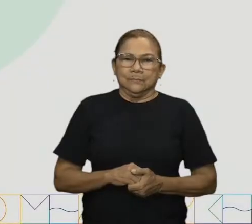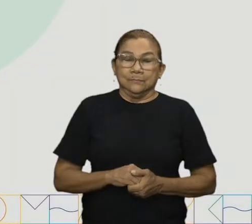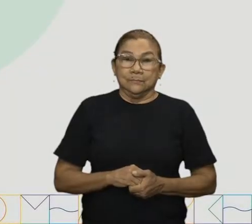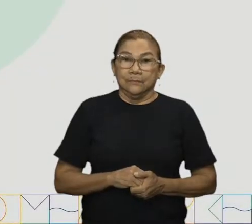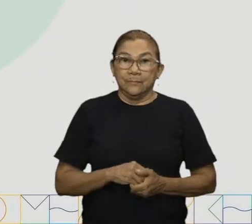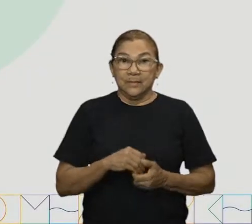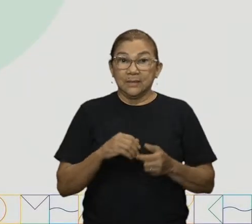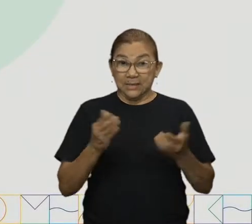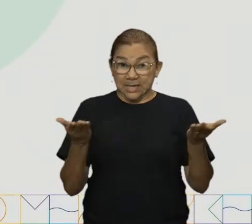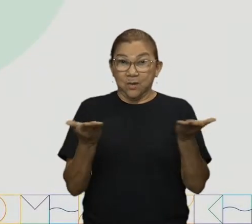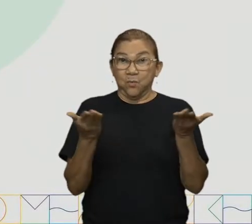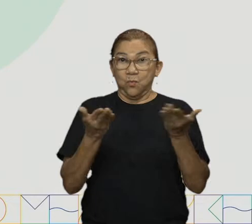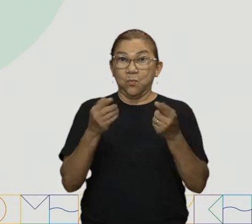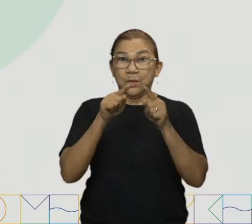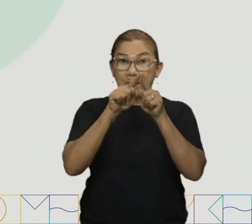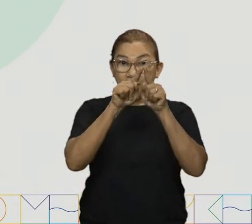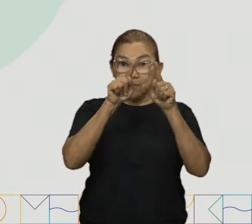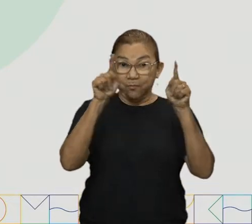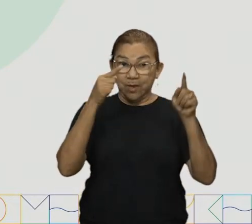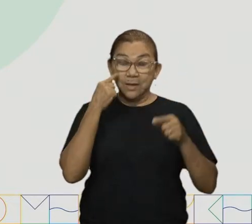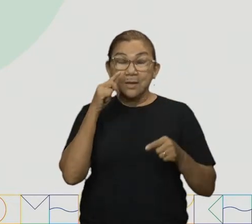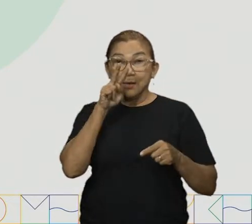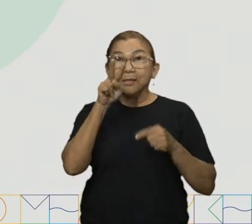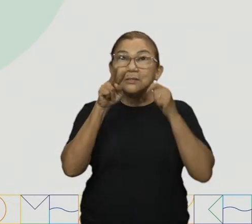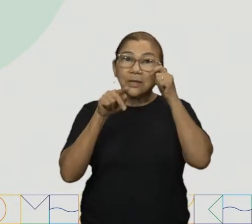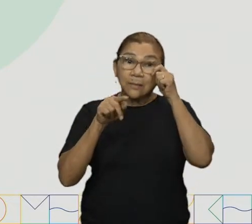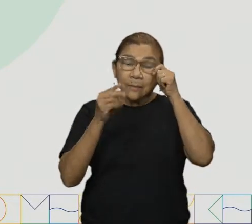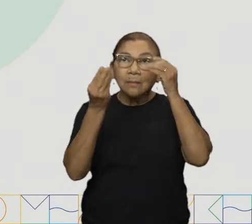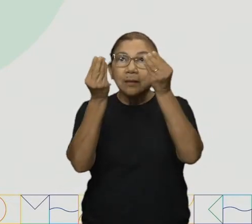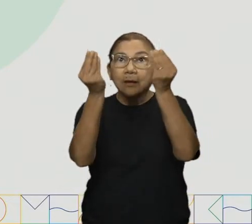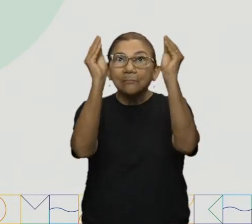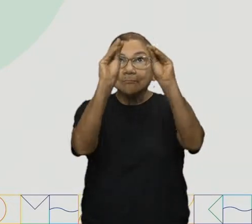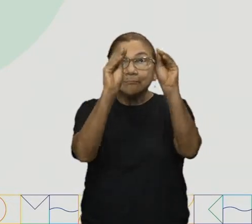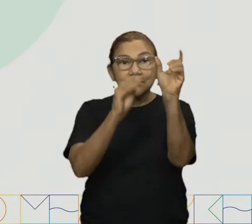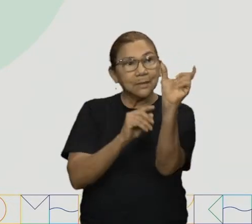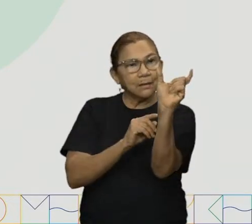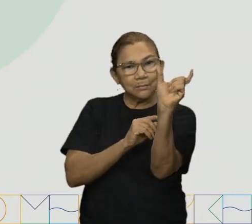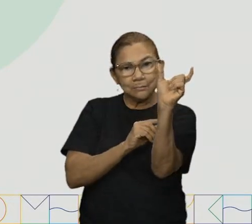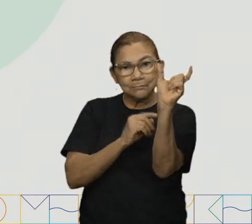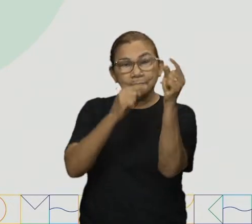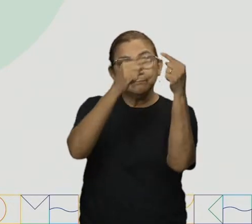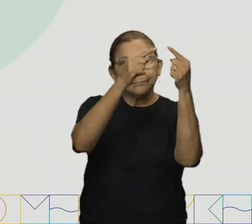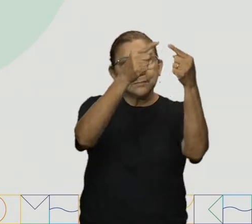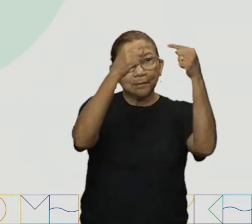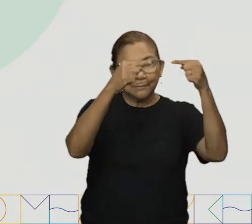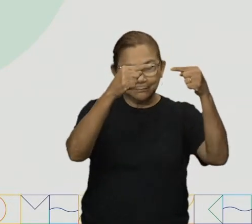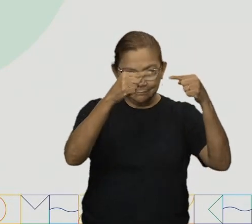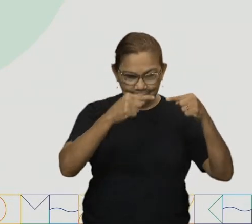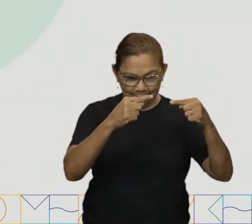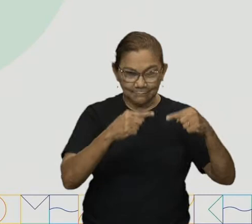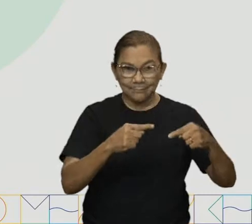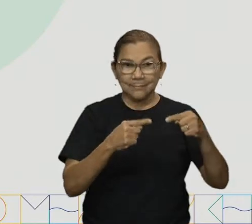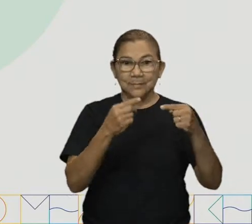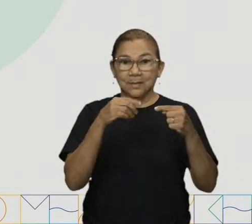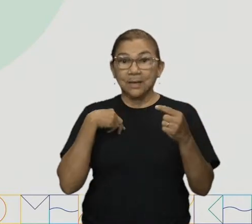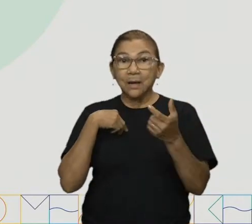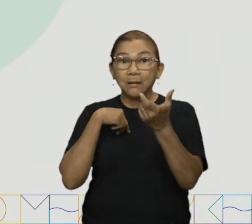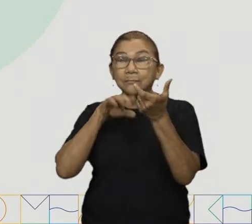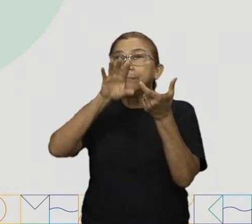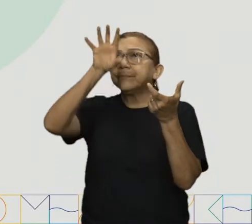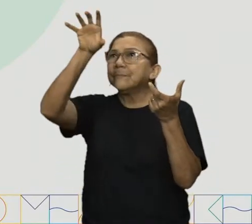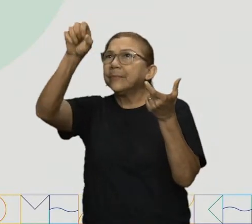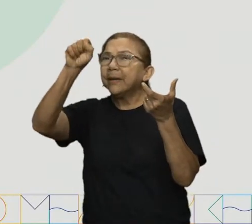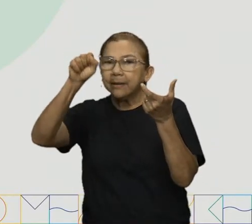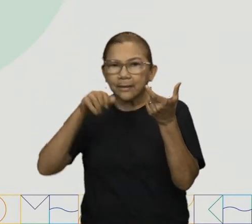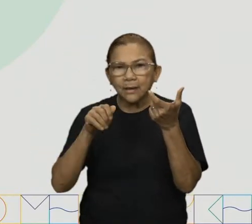O exercício que eu trouxe para vocês é de completar. Complete as lacunas das palavras com ai, ei, ou. Se precisar,